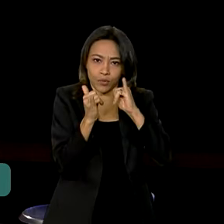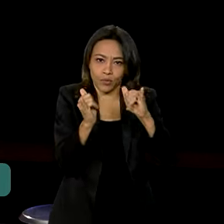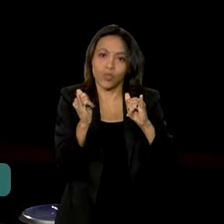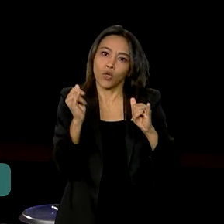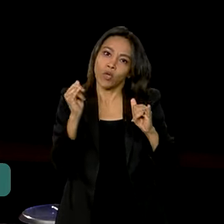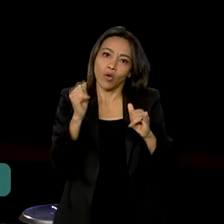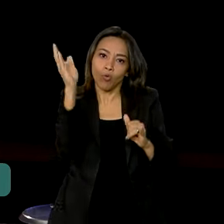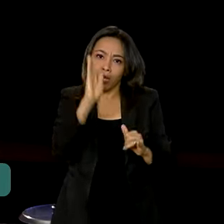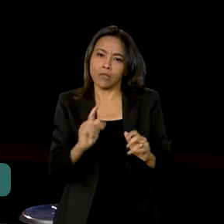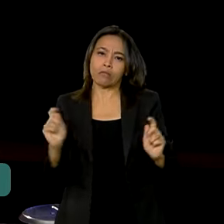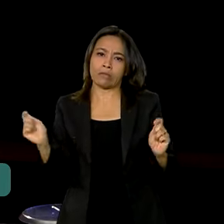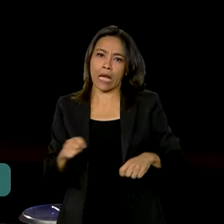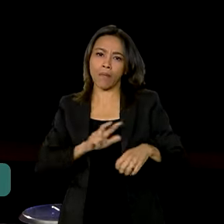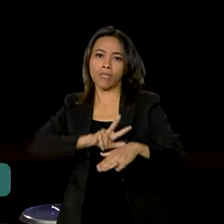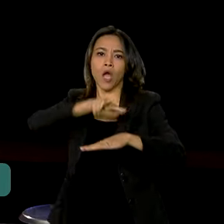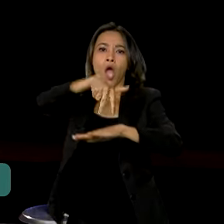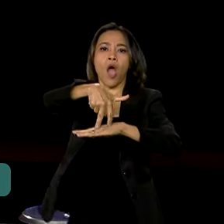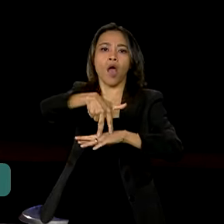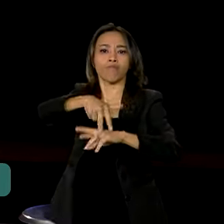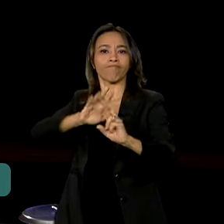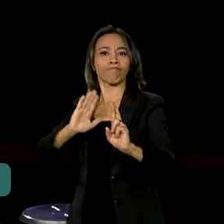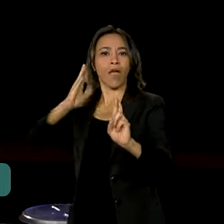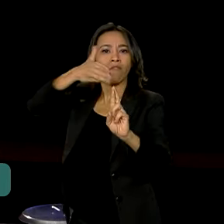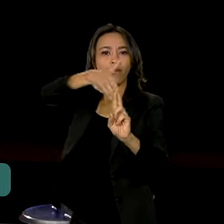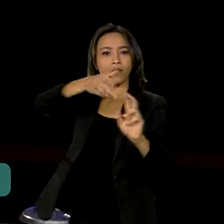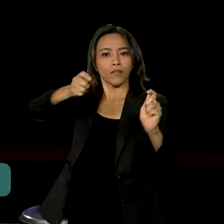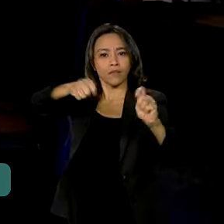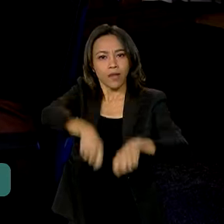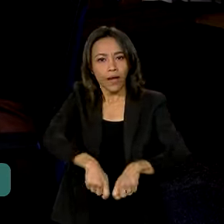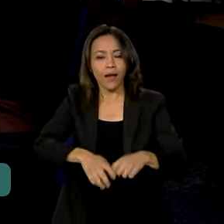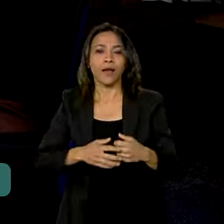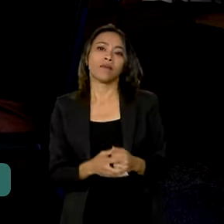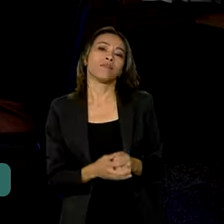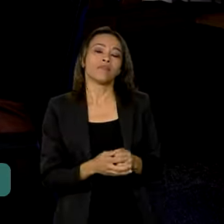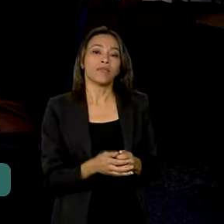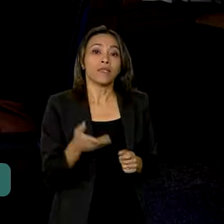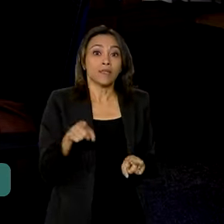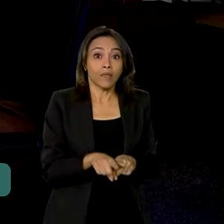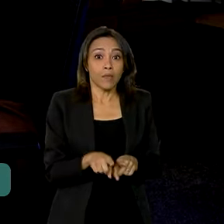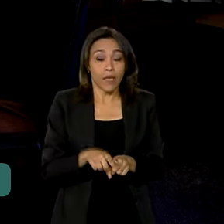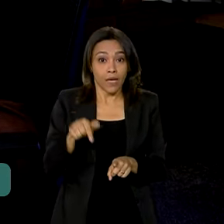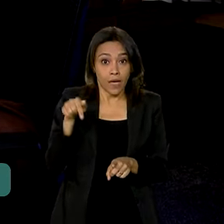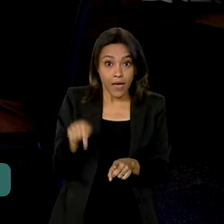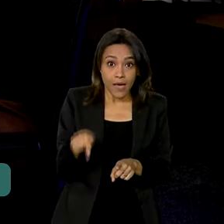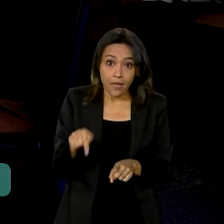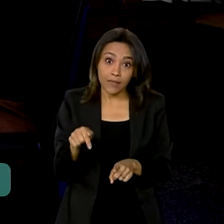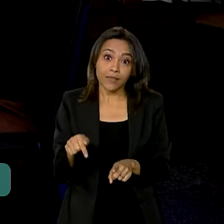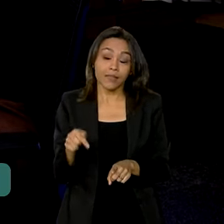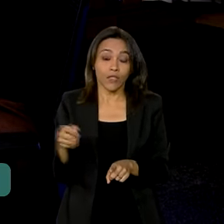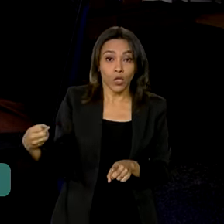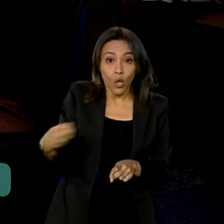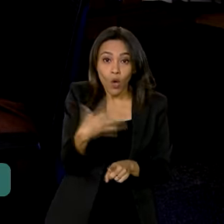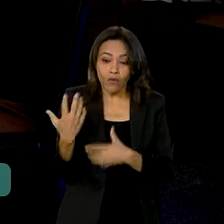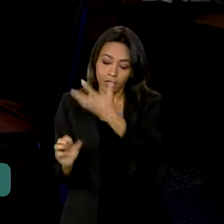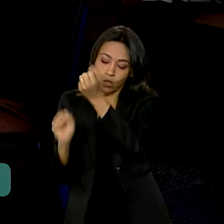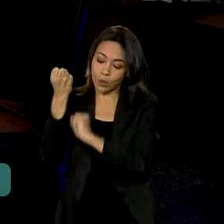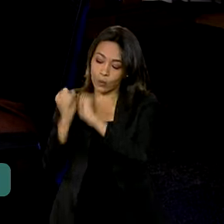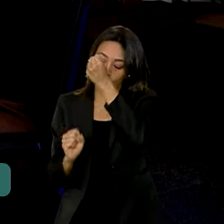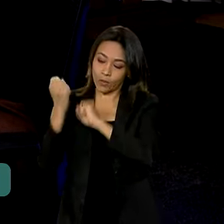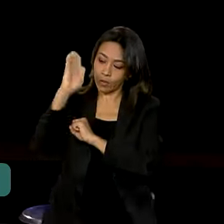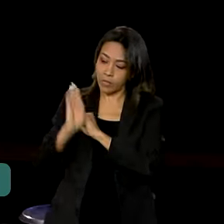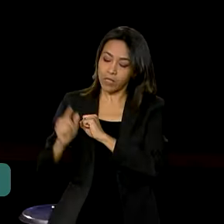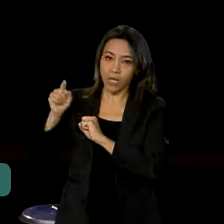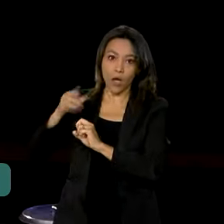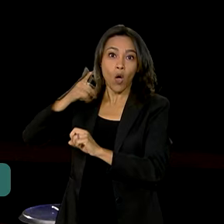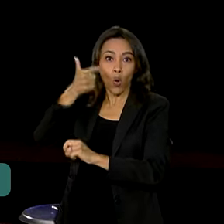liderar. A transição energética está no NIB, que é a Nova Indústria Brasil, como sendo um dos carros-chefes. Nós temos